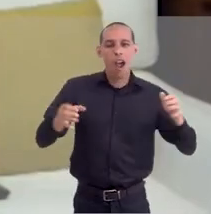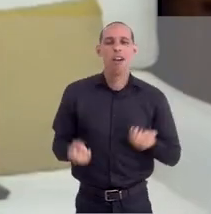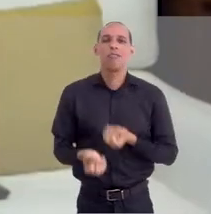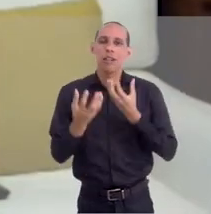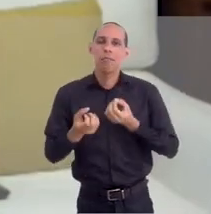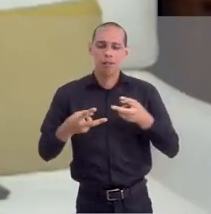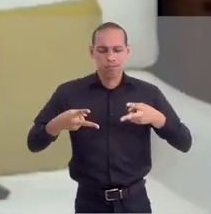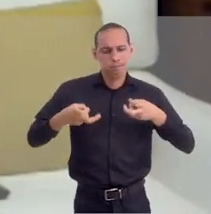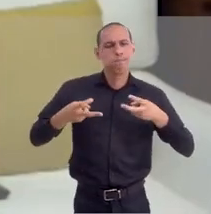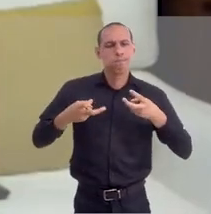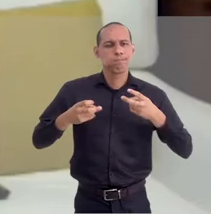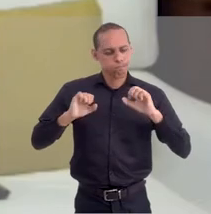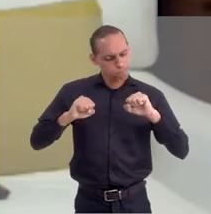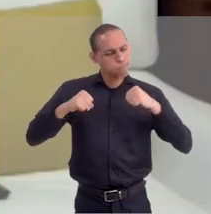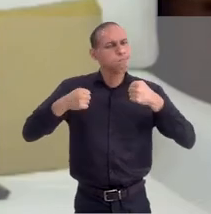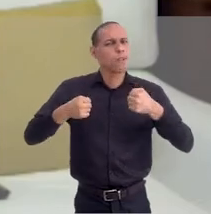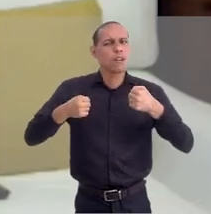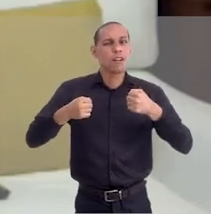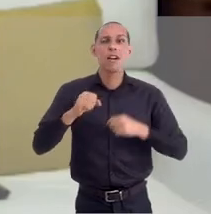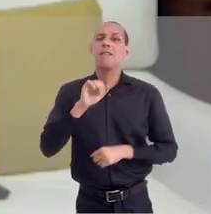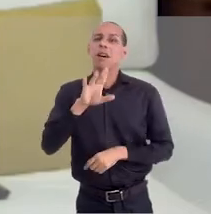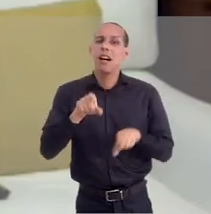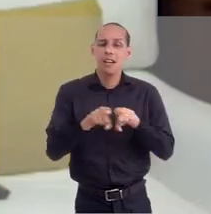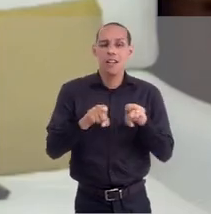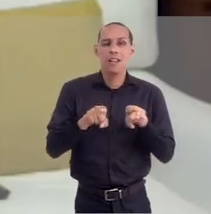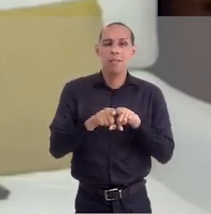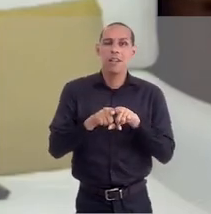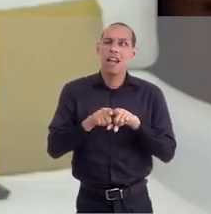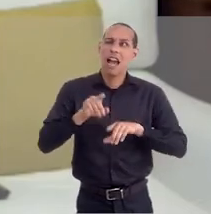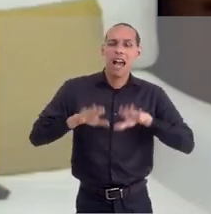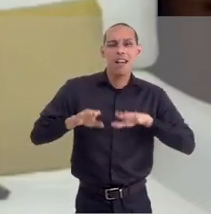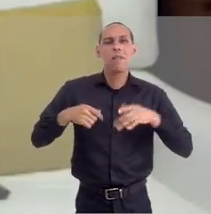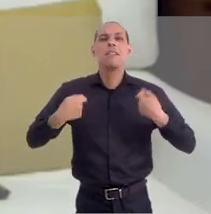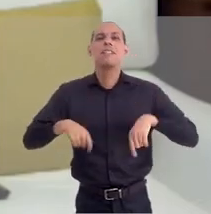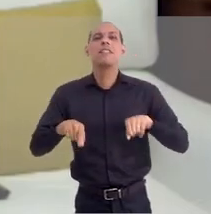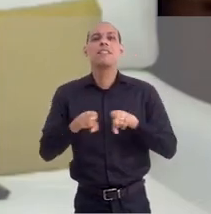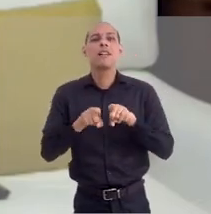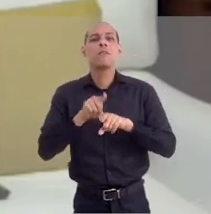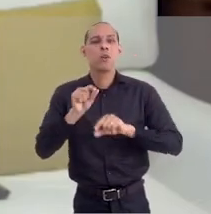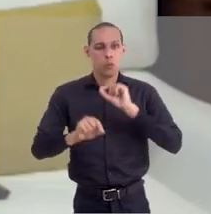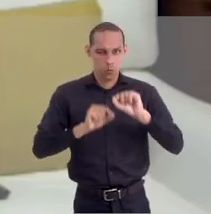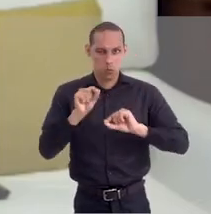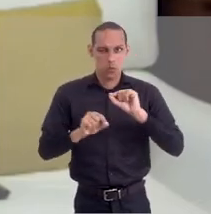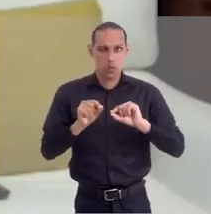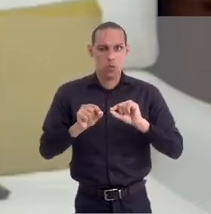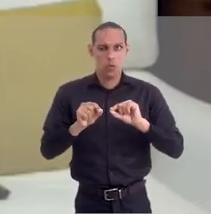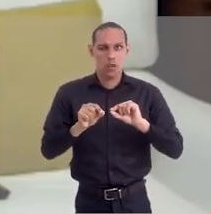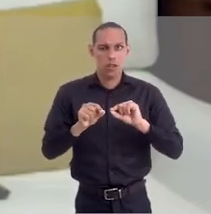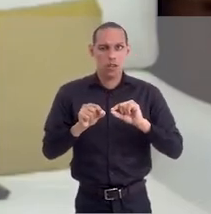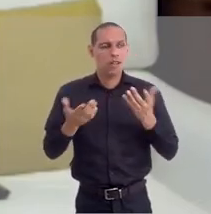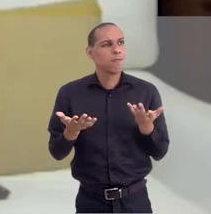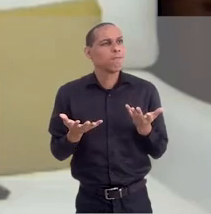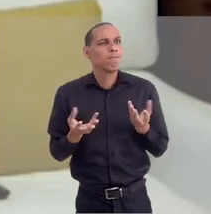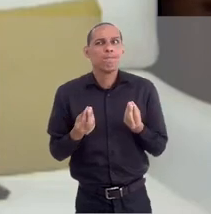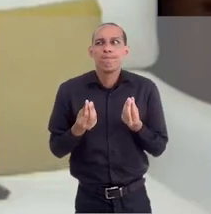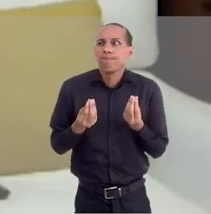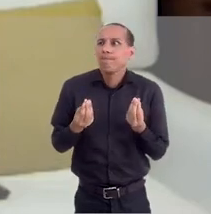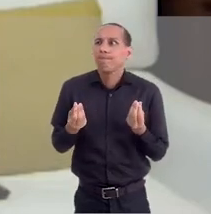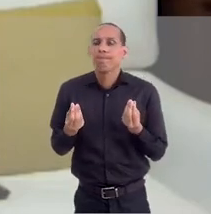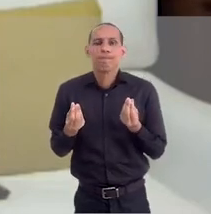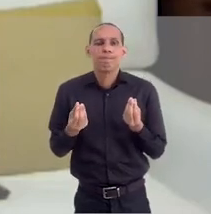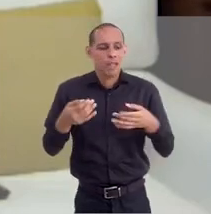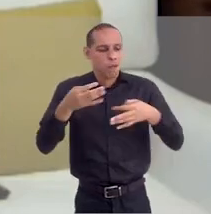da informação, o SEBRAE se dedica muito a isso, mas talvez também uma medida, uma política